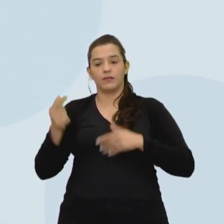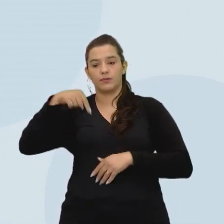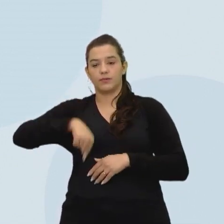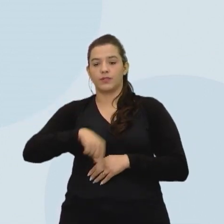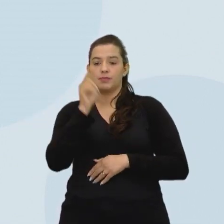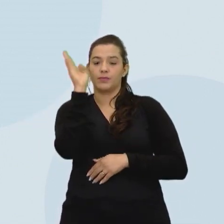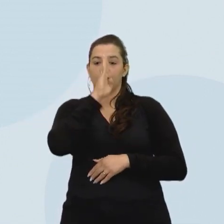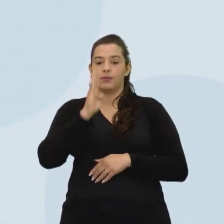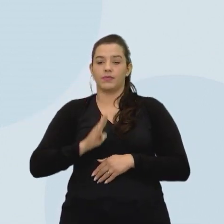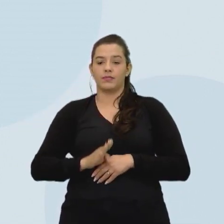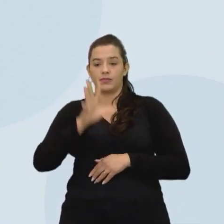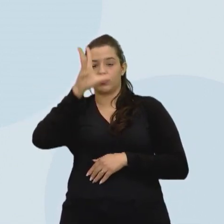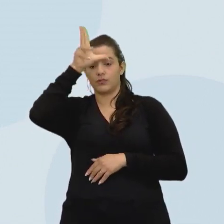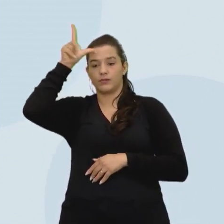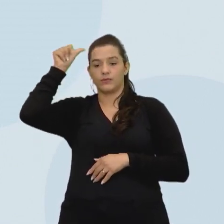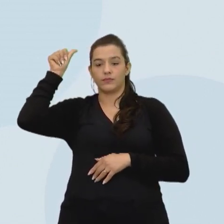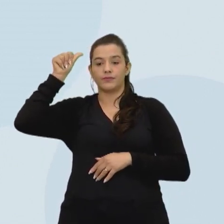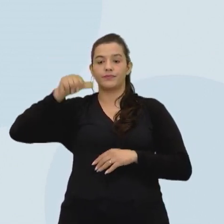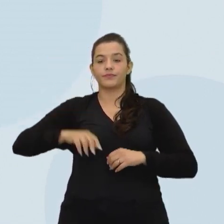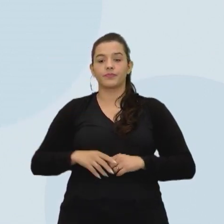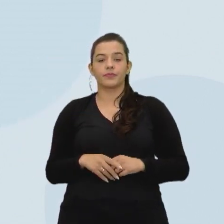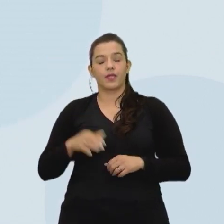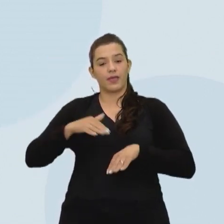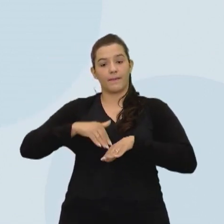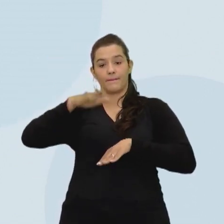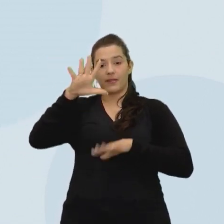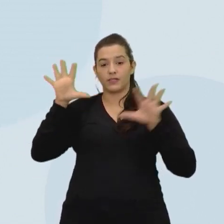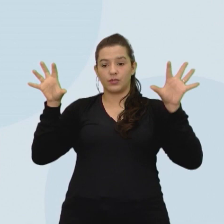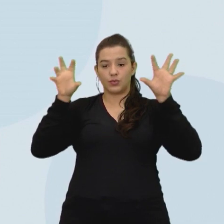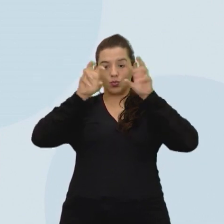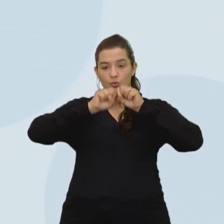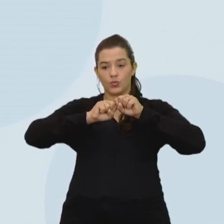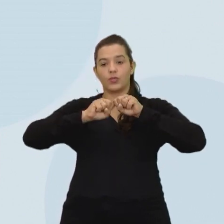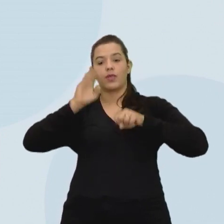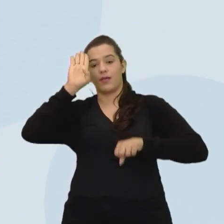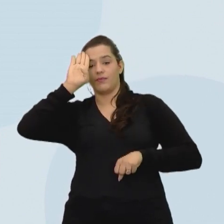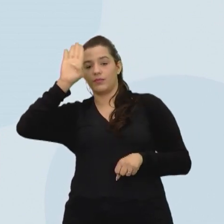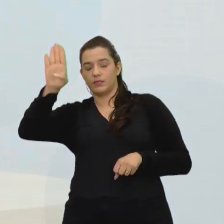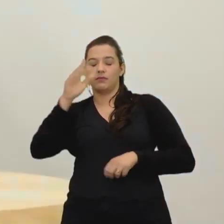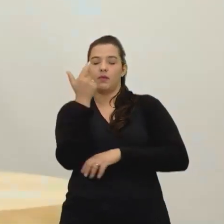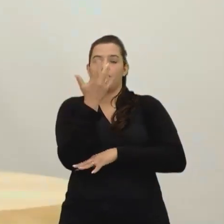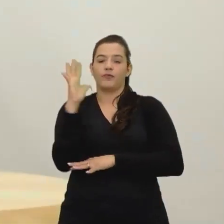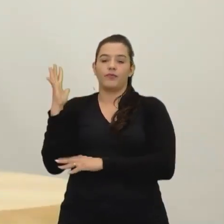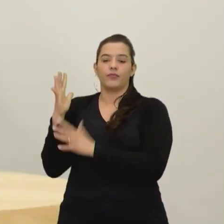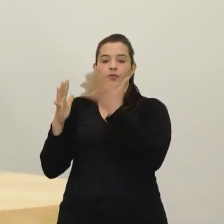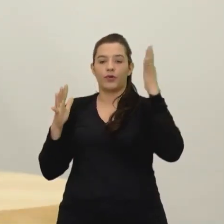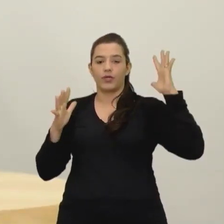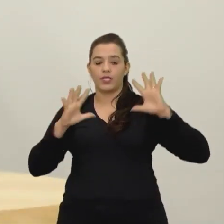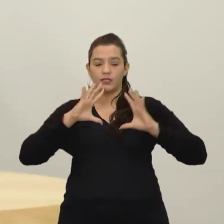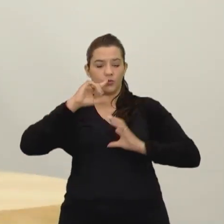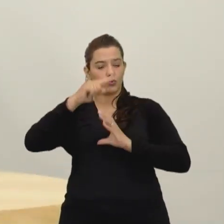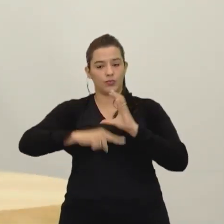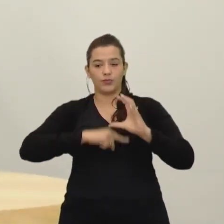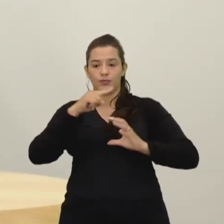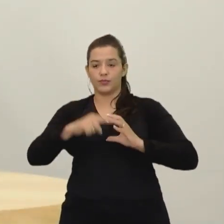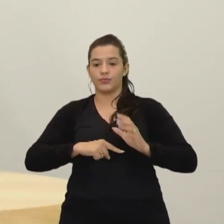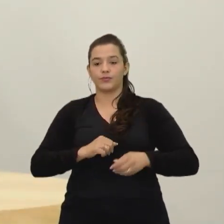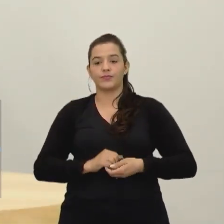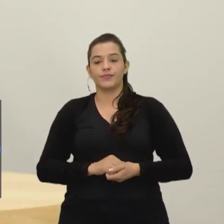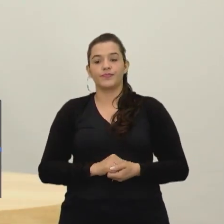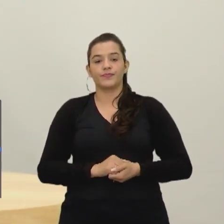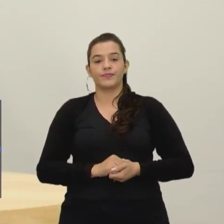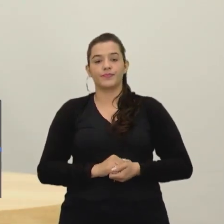a floresta amazônica. Então as partes mais escuras são as duas principais florestas do planeta, tá certo? A